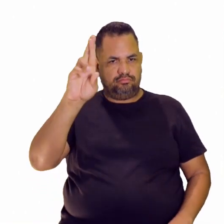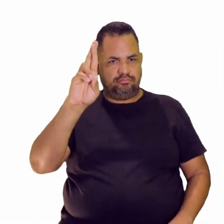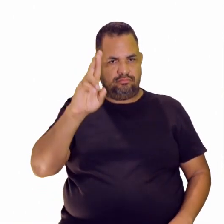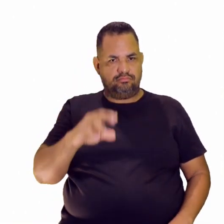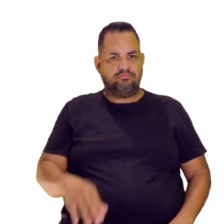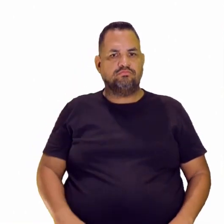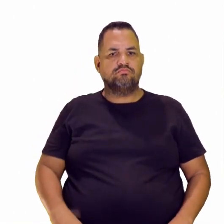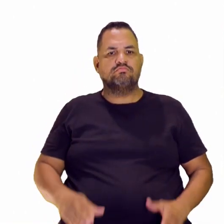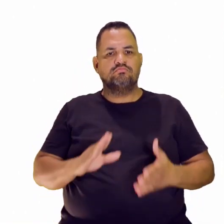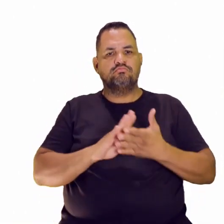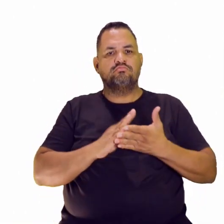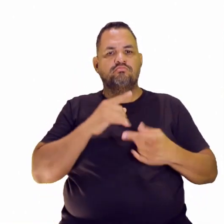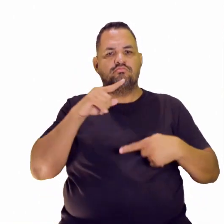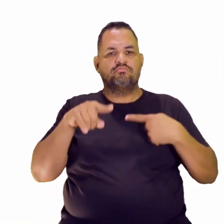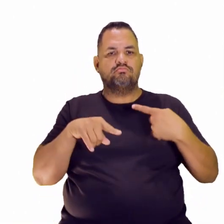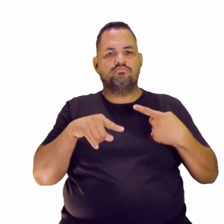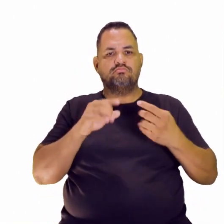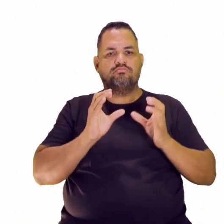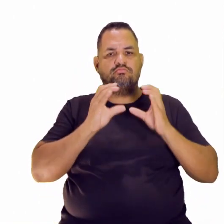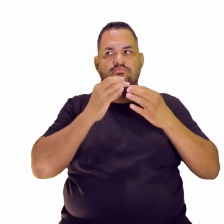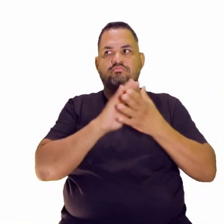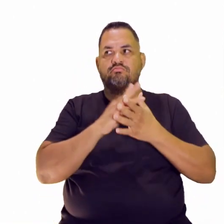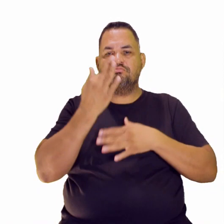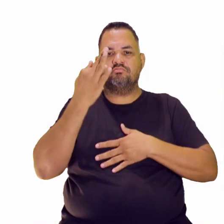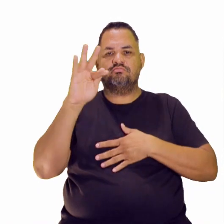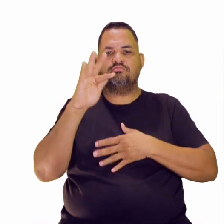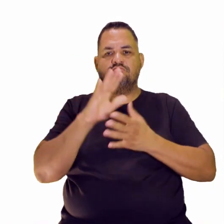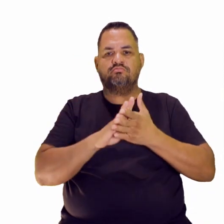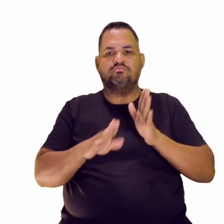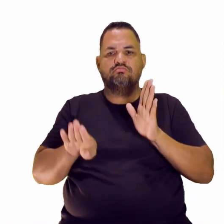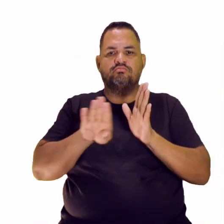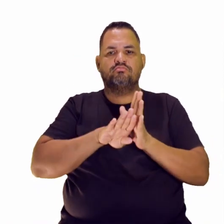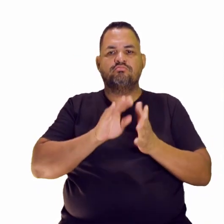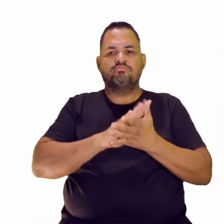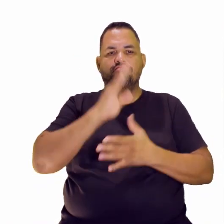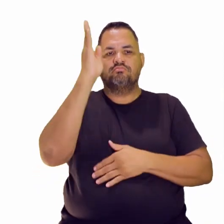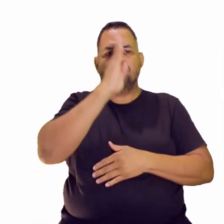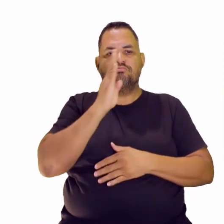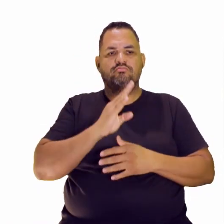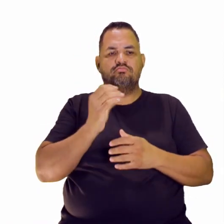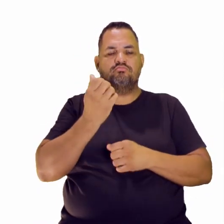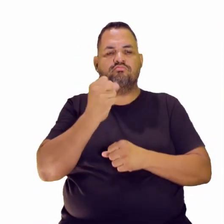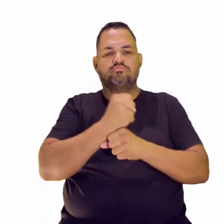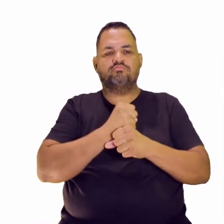o chefe da missão francesa que chegou ao Brasil em